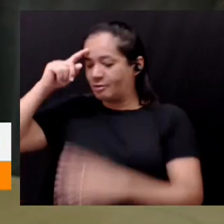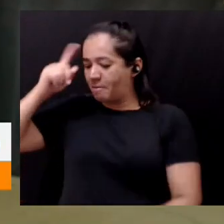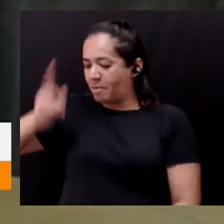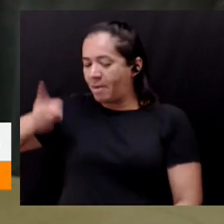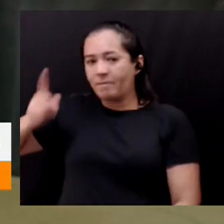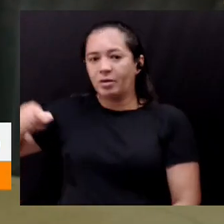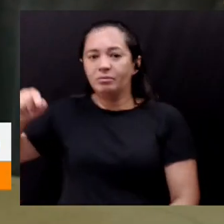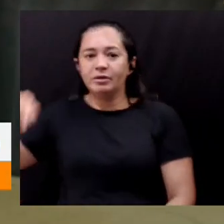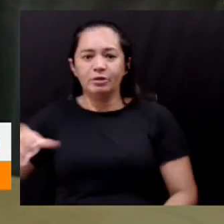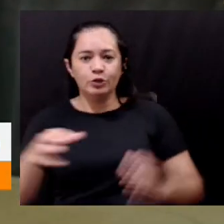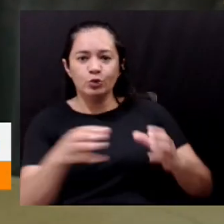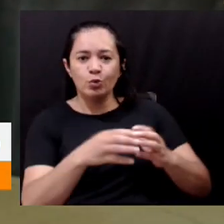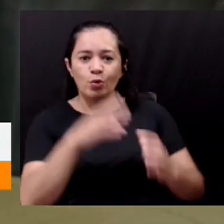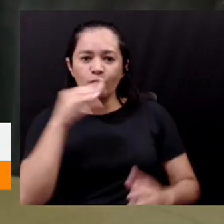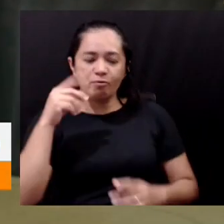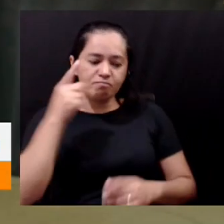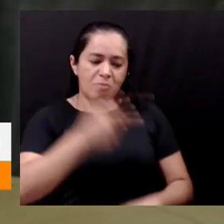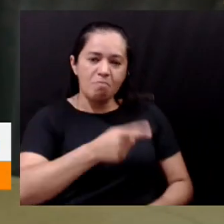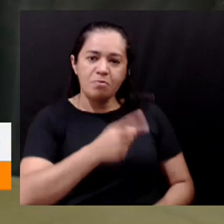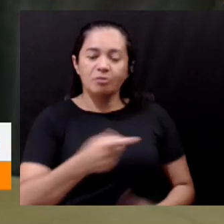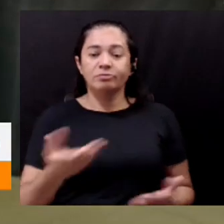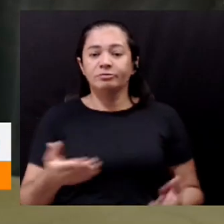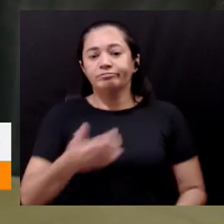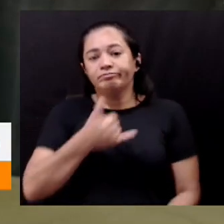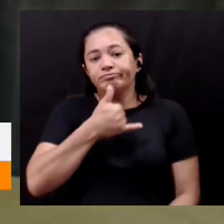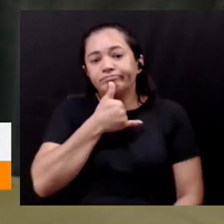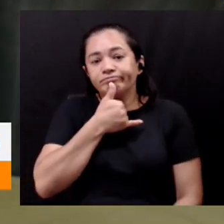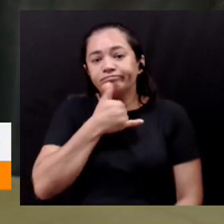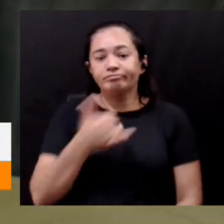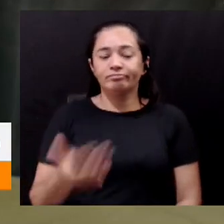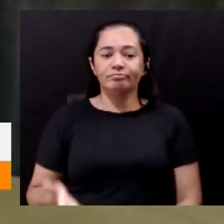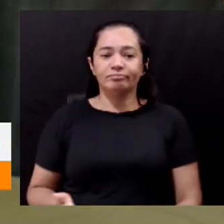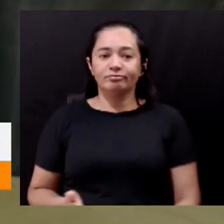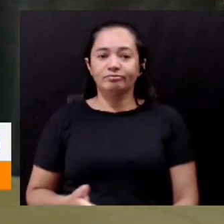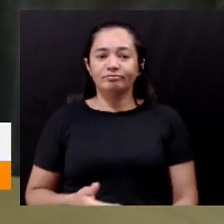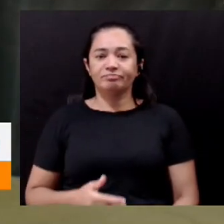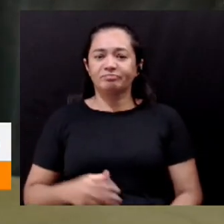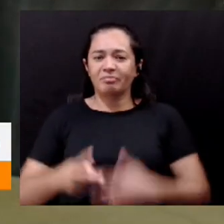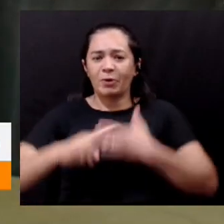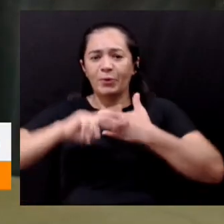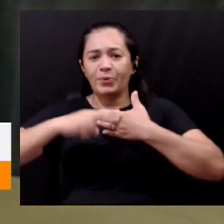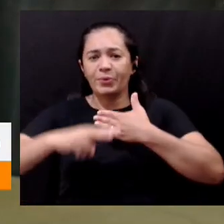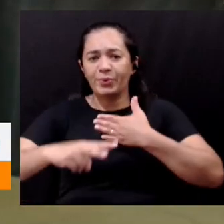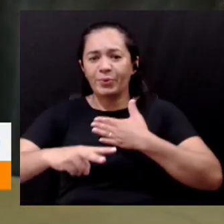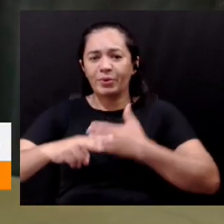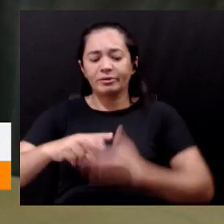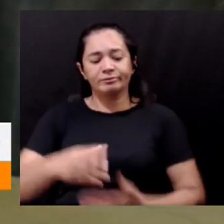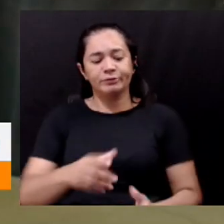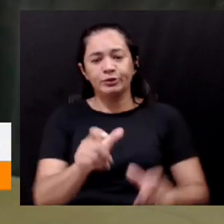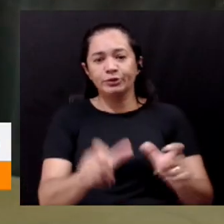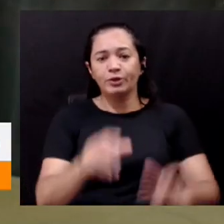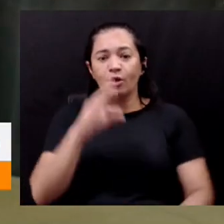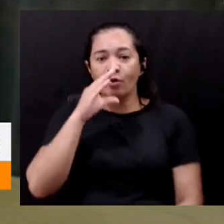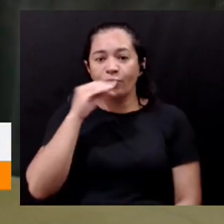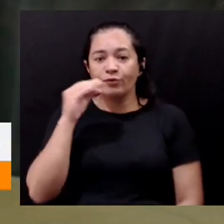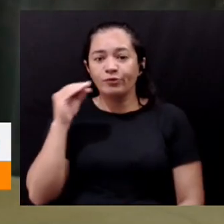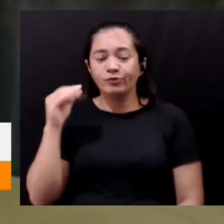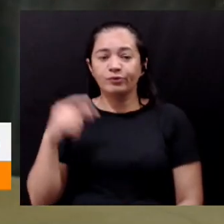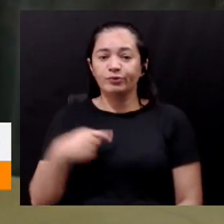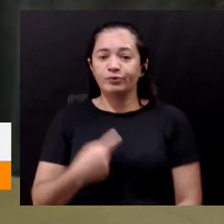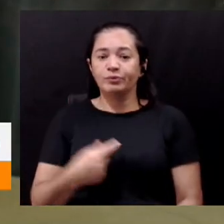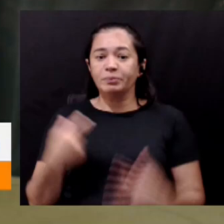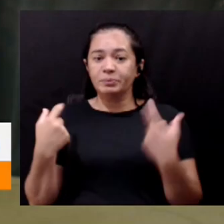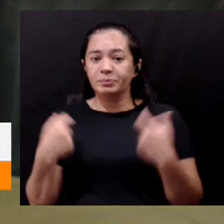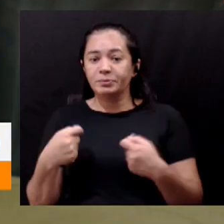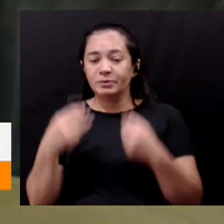vai, infelizmente, vir arrebentando em cima de quem é liderado. Então, a gente precisa se atentar nessa situação quando a gente